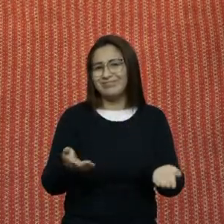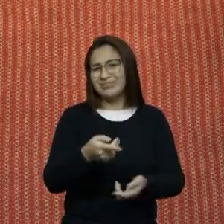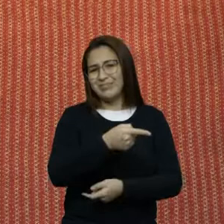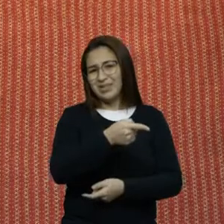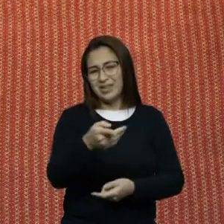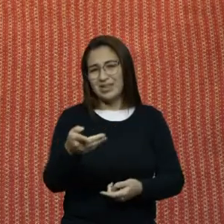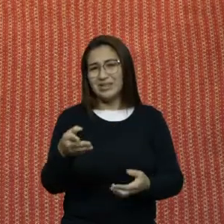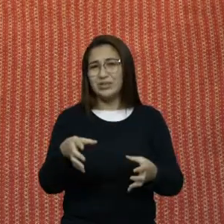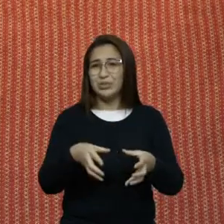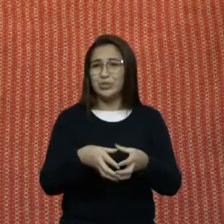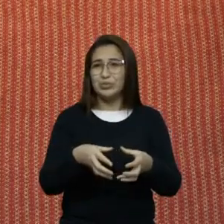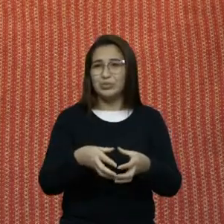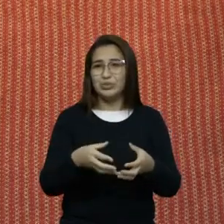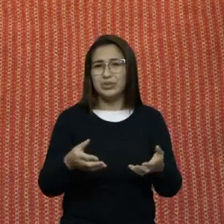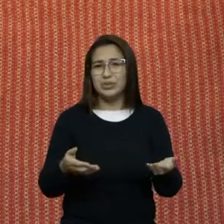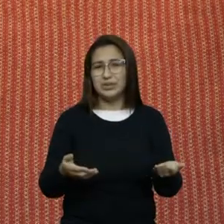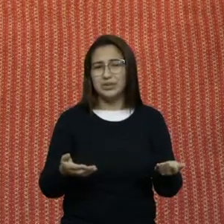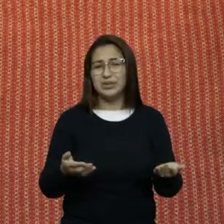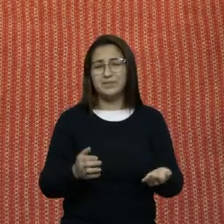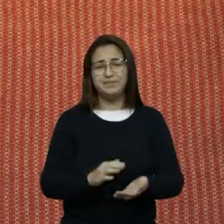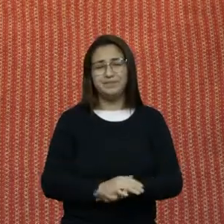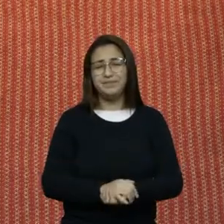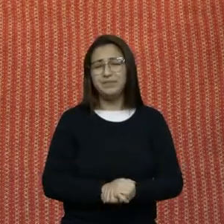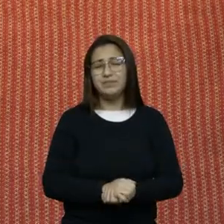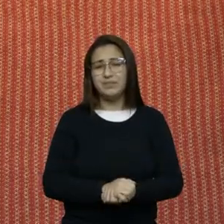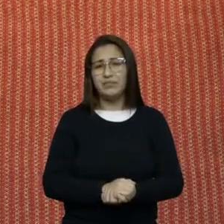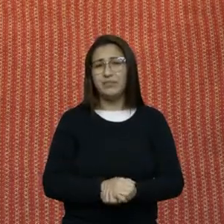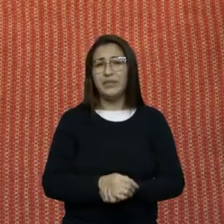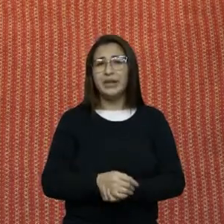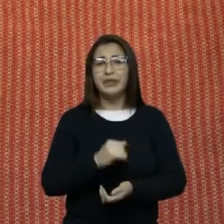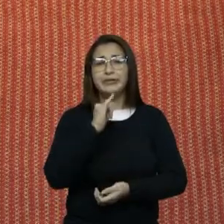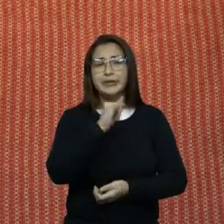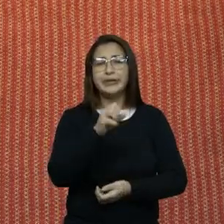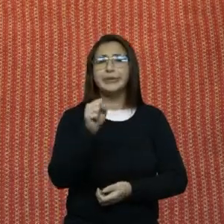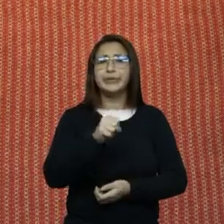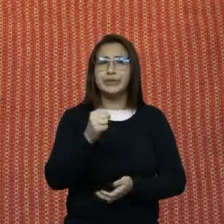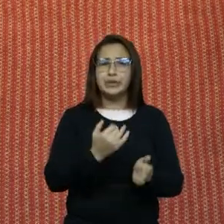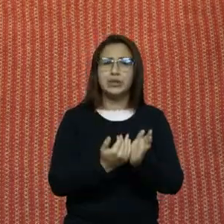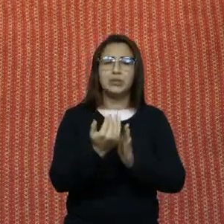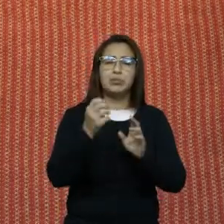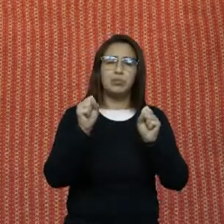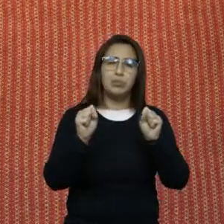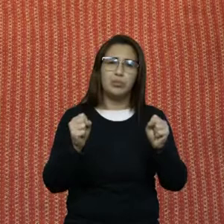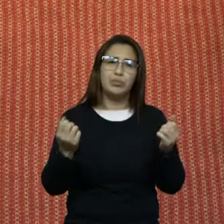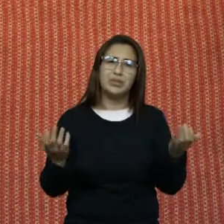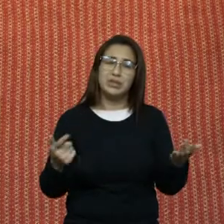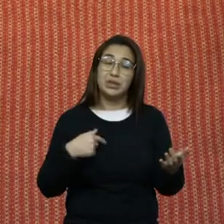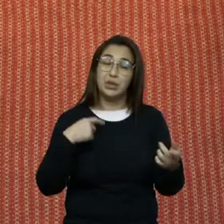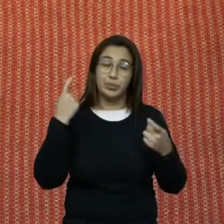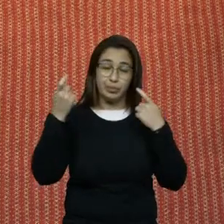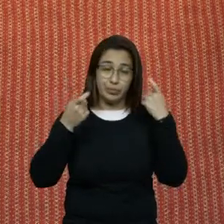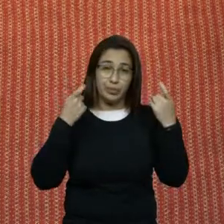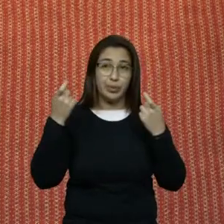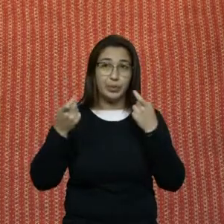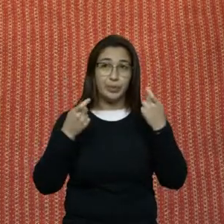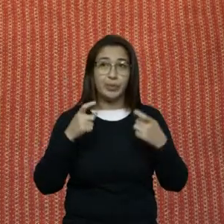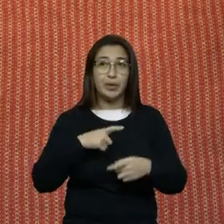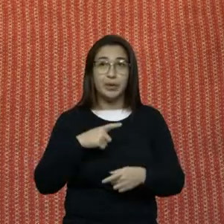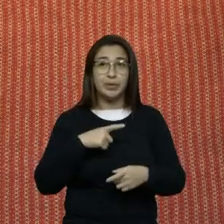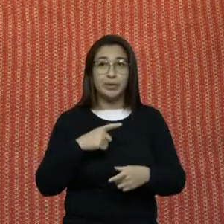esses setores ou melhor estamos consolidando um aumento estamos dizendo sim para o aumento e isso me preocupa sobremaneira